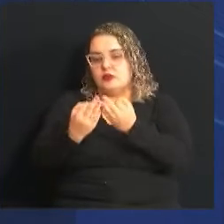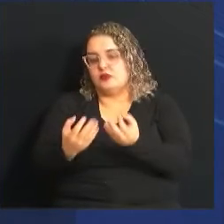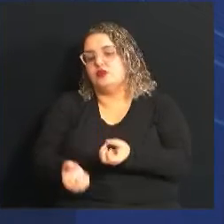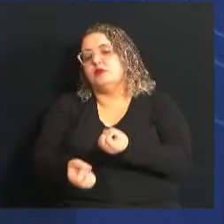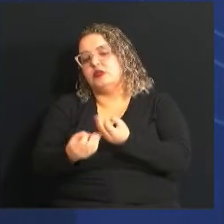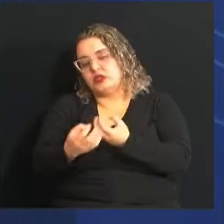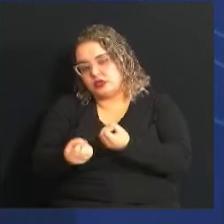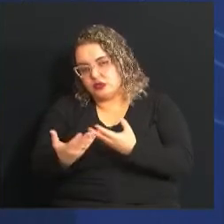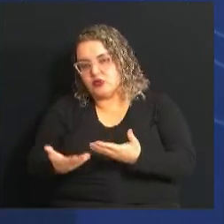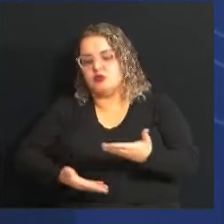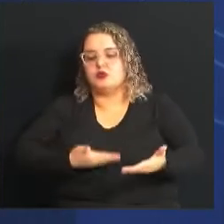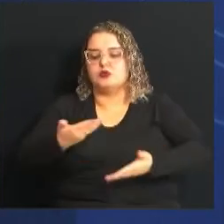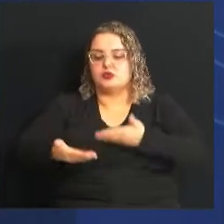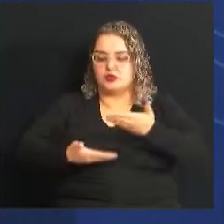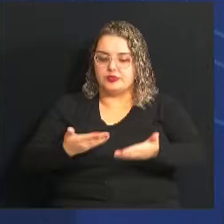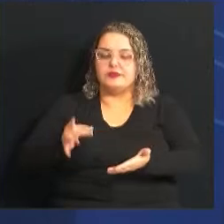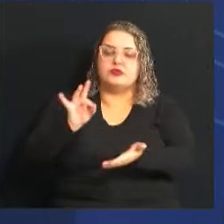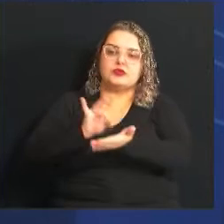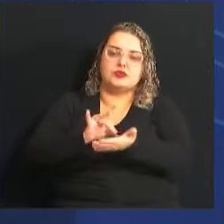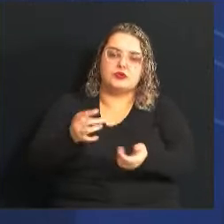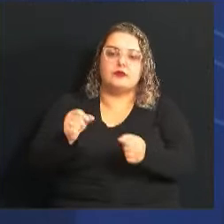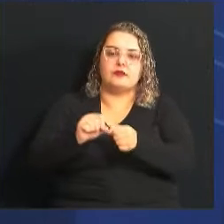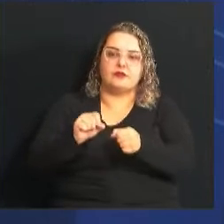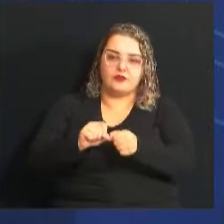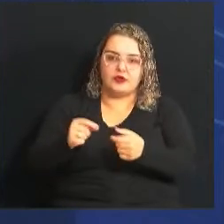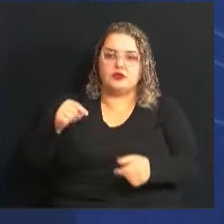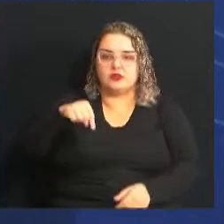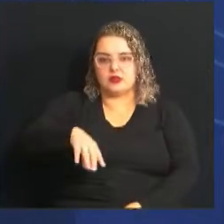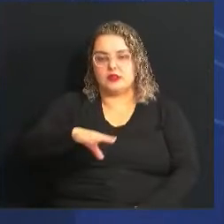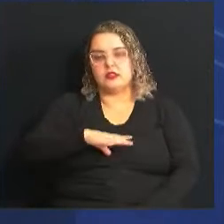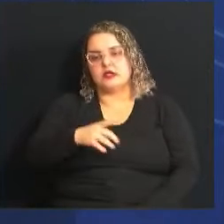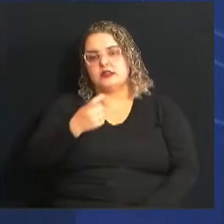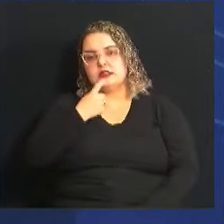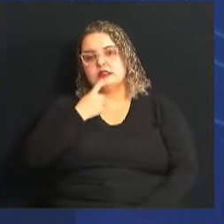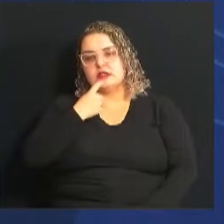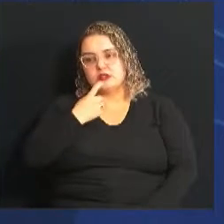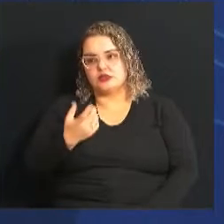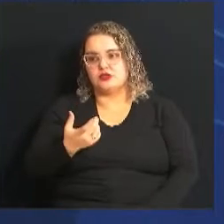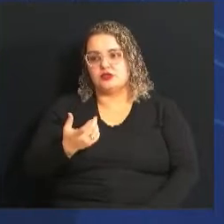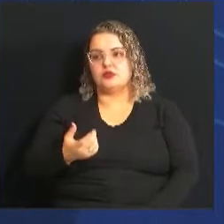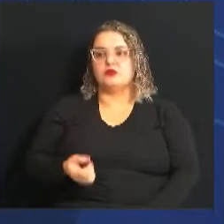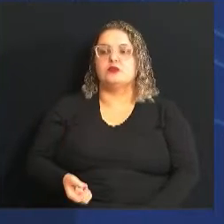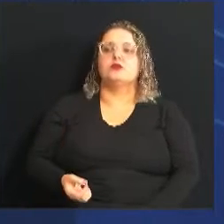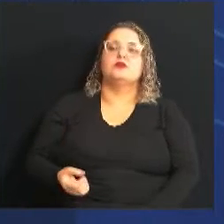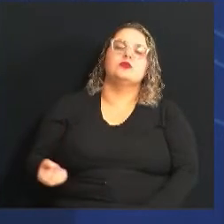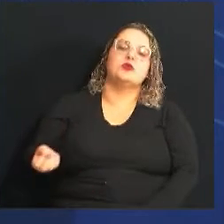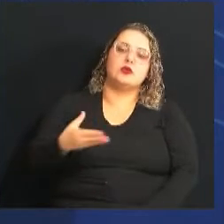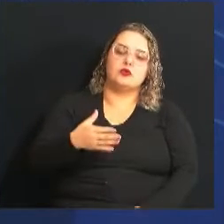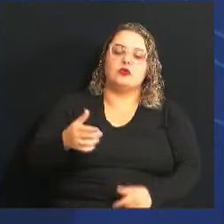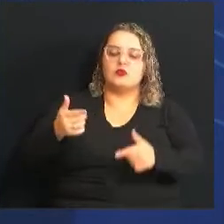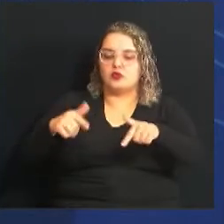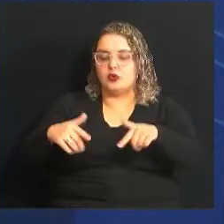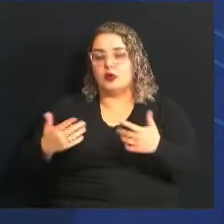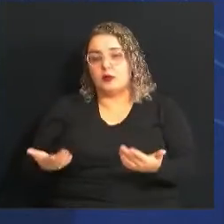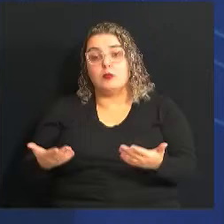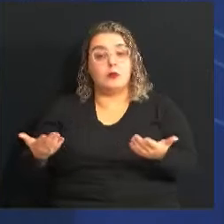sobre o serviço que é realizado, então, aqui na cidade de Campinas, em novo local.